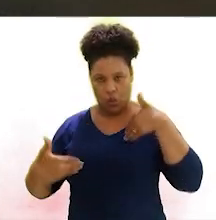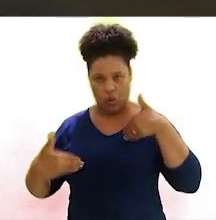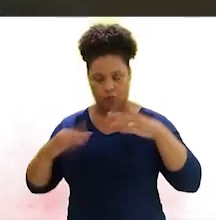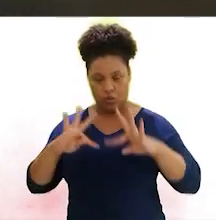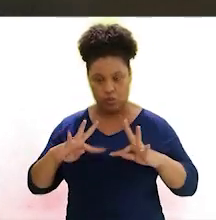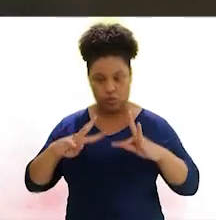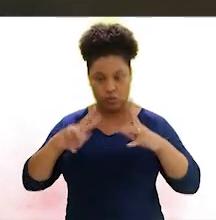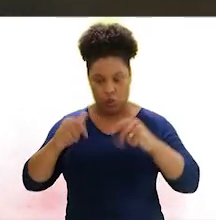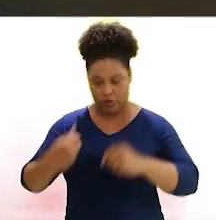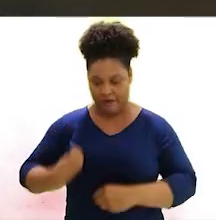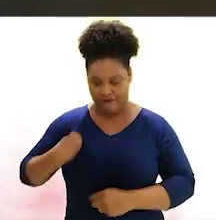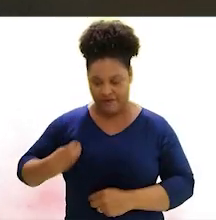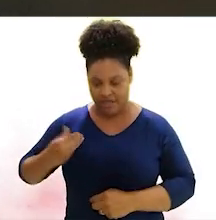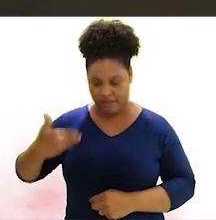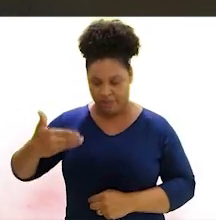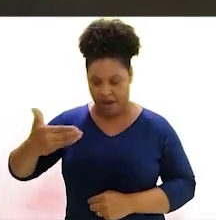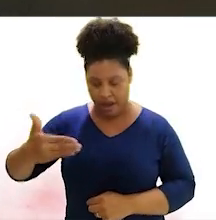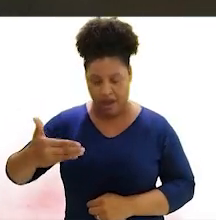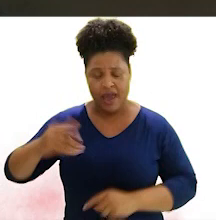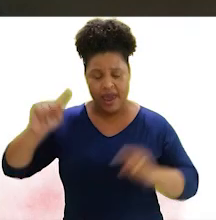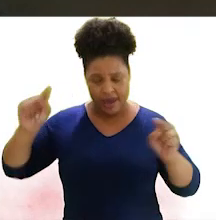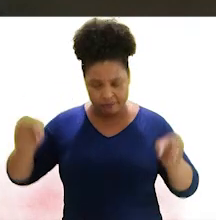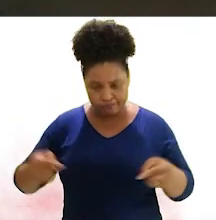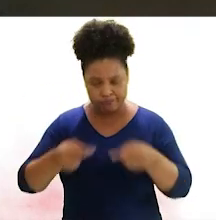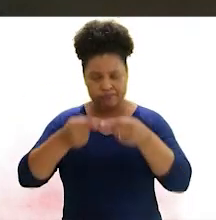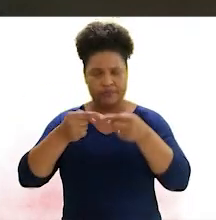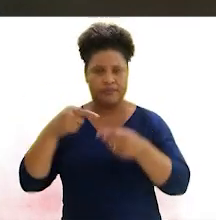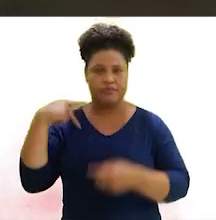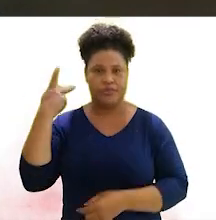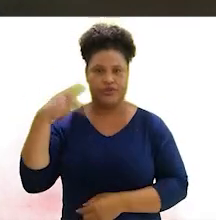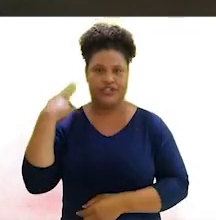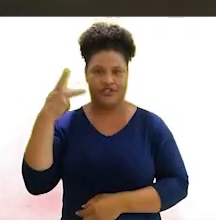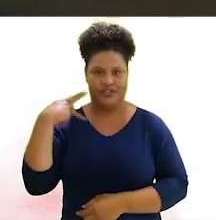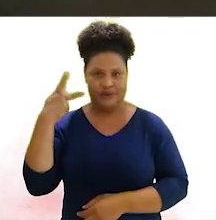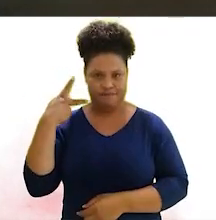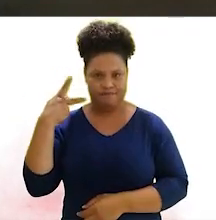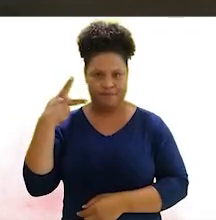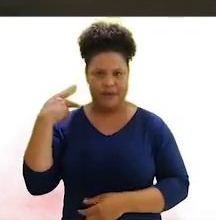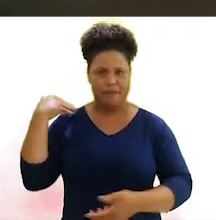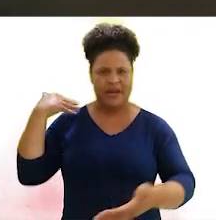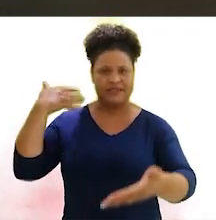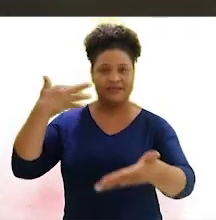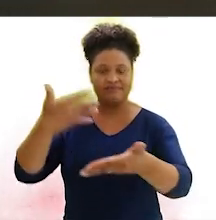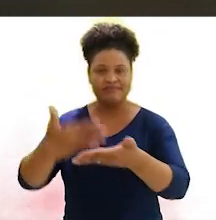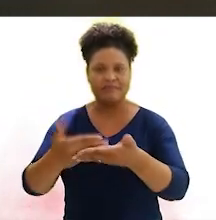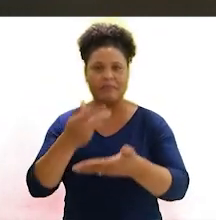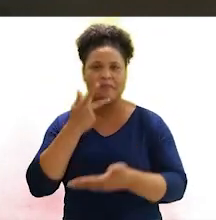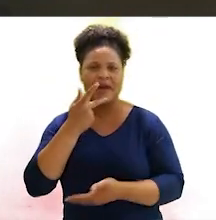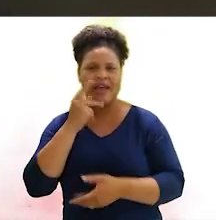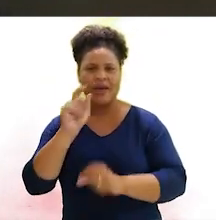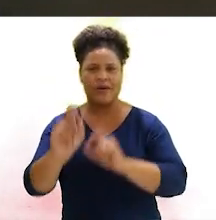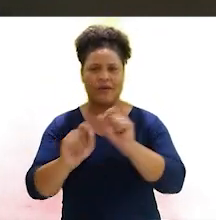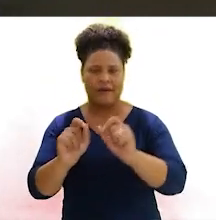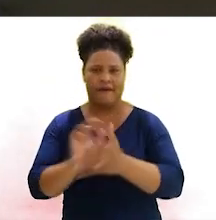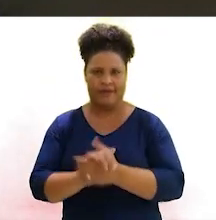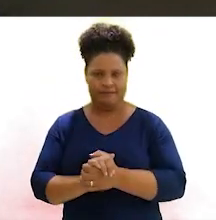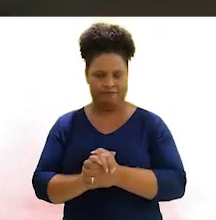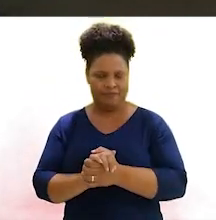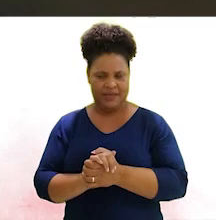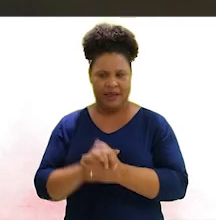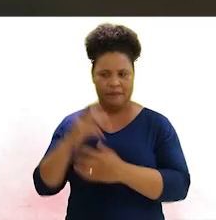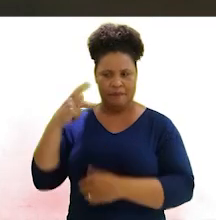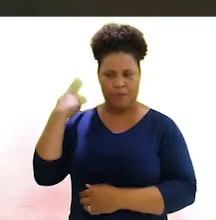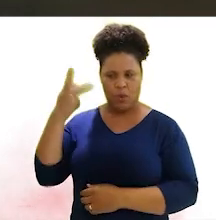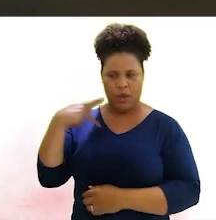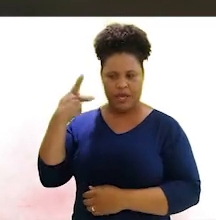política sabe eu acho que nos últimos tempos sentido um discurso muito perigoso de se desvincular o